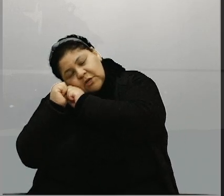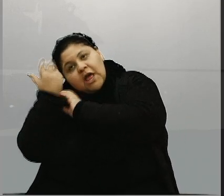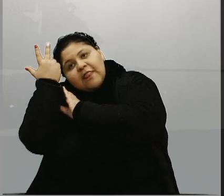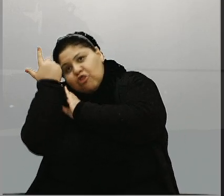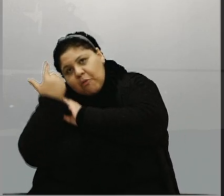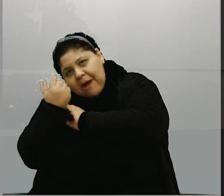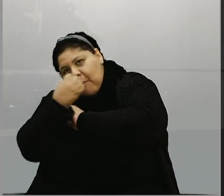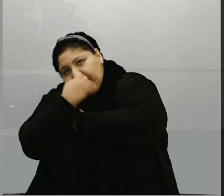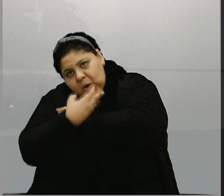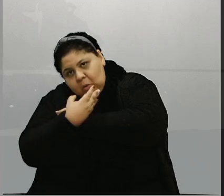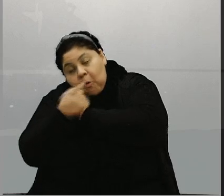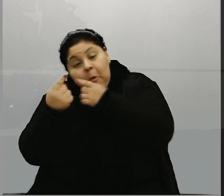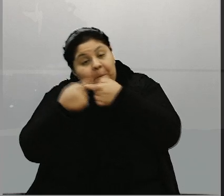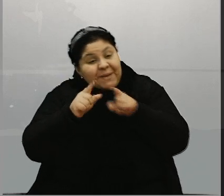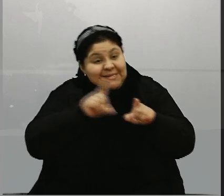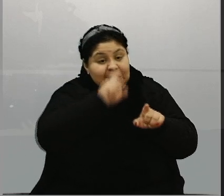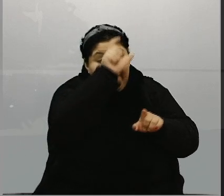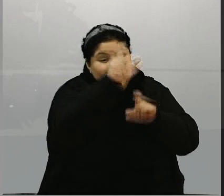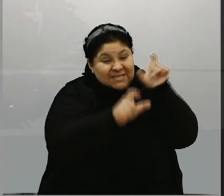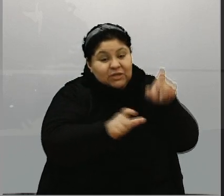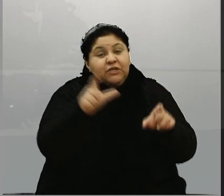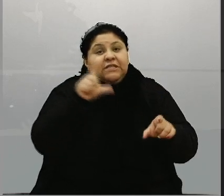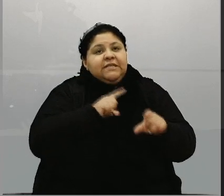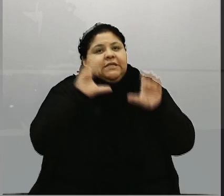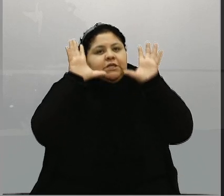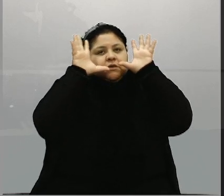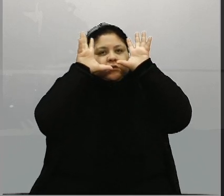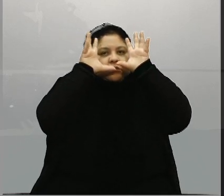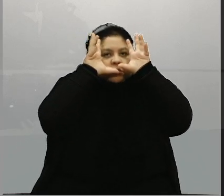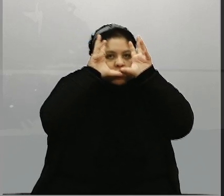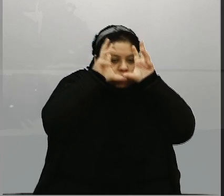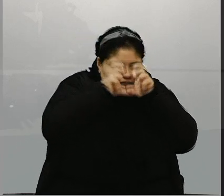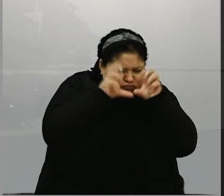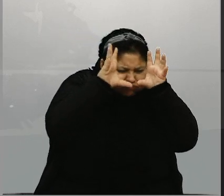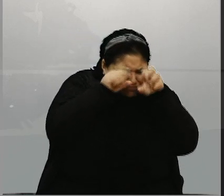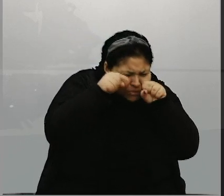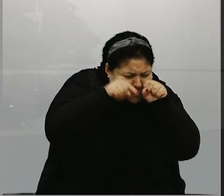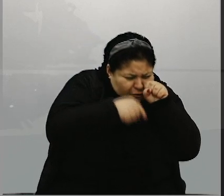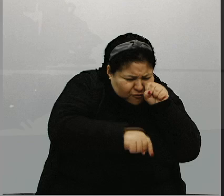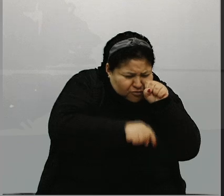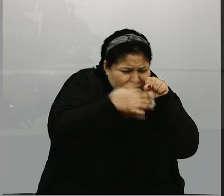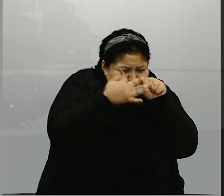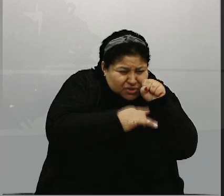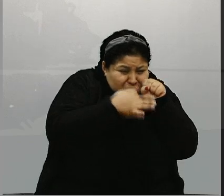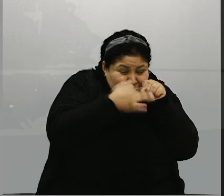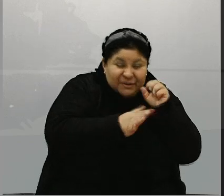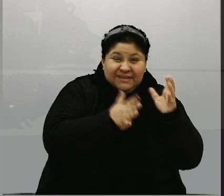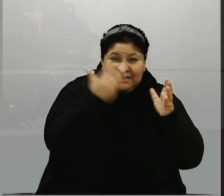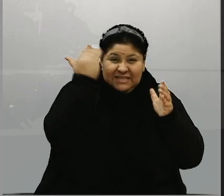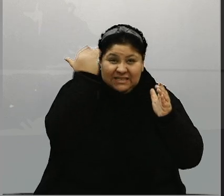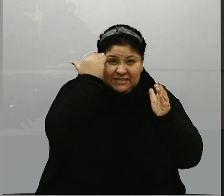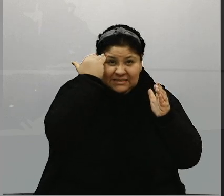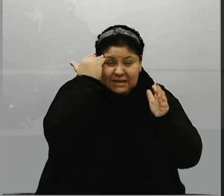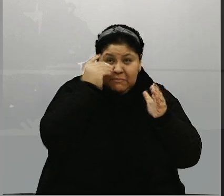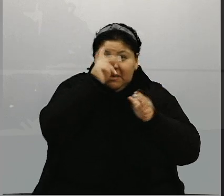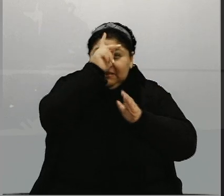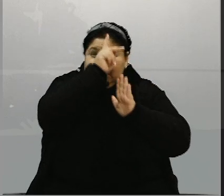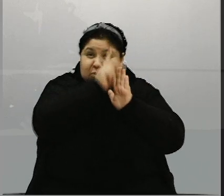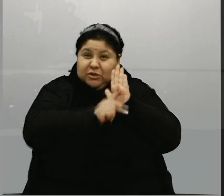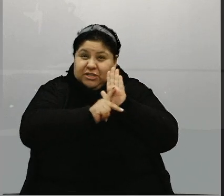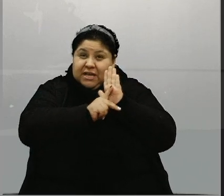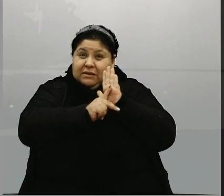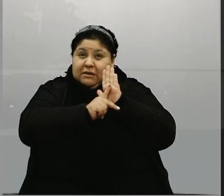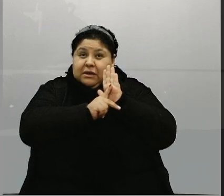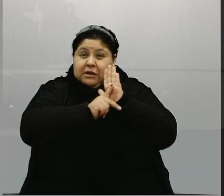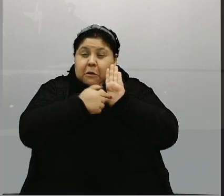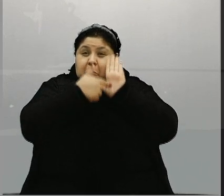bom, mas tem pessoas que têm noites muito escuras. Então esse projeto ele visa ser luz na escuridão da noite, sendo um